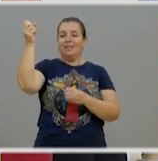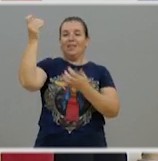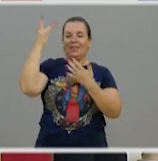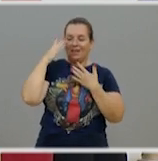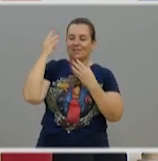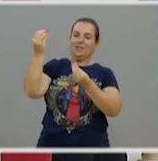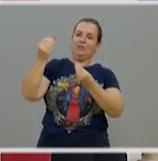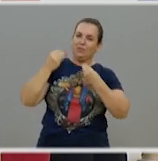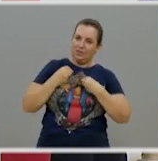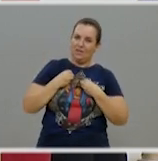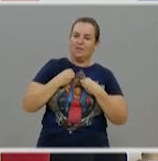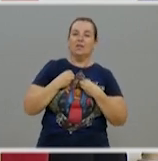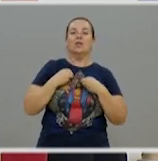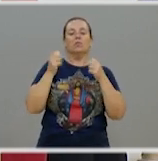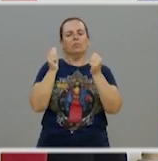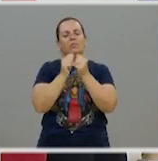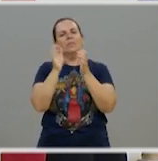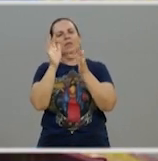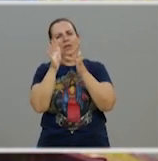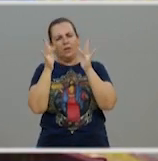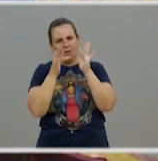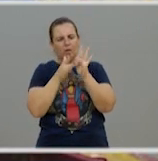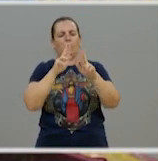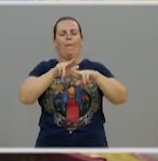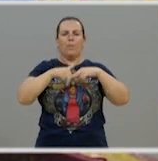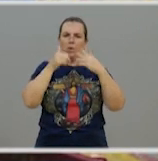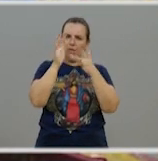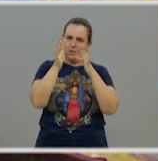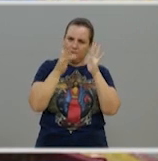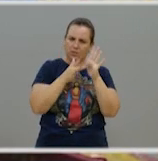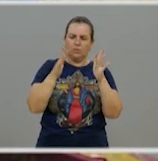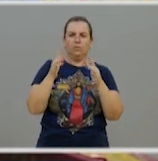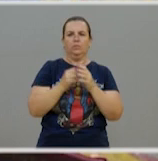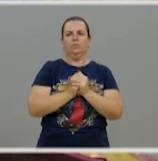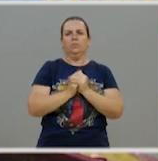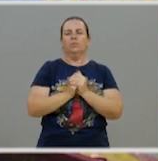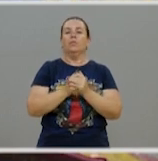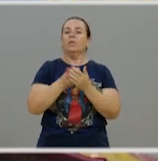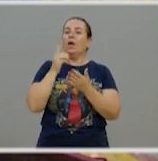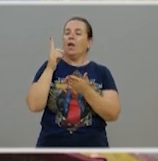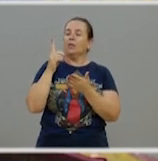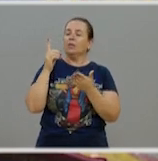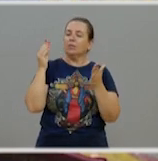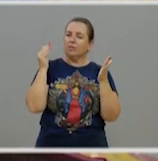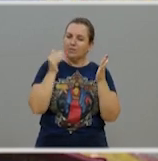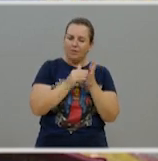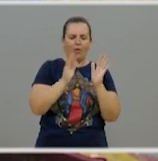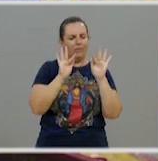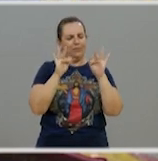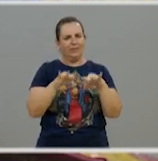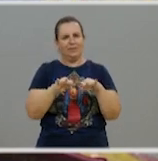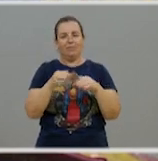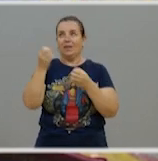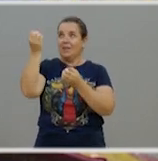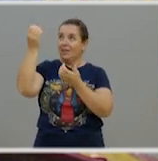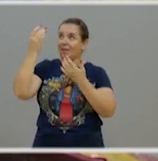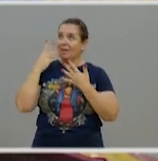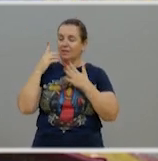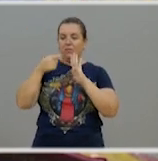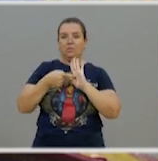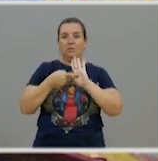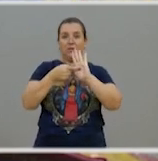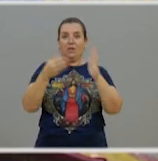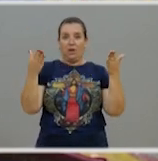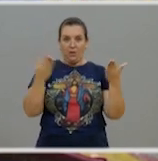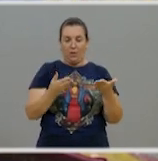foi dada em Cristo Jesus desde toda a eternidade. Essa graça foi revelada agora